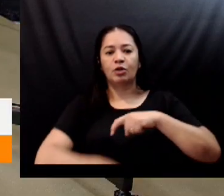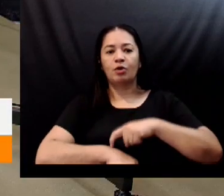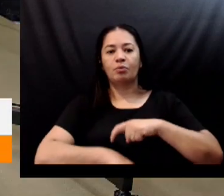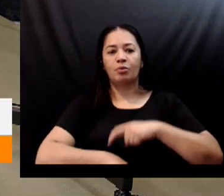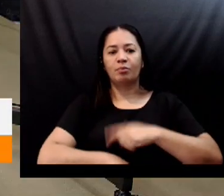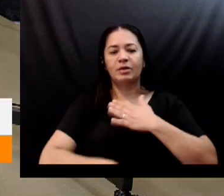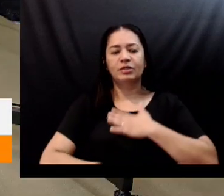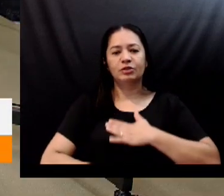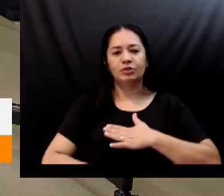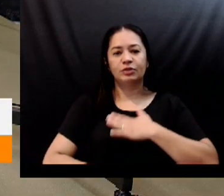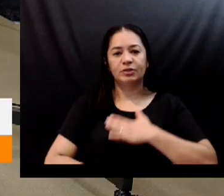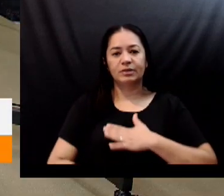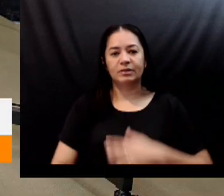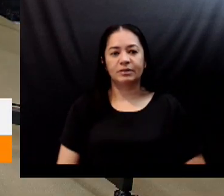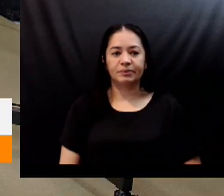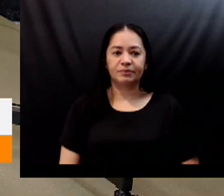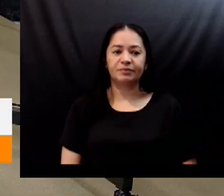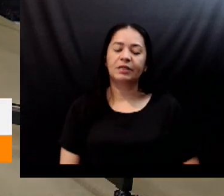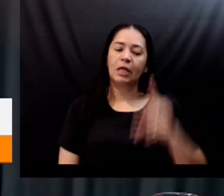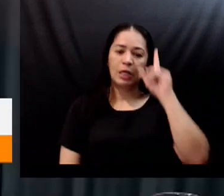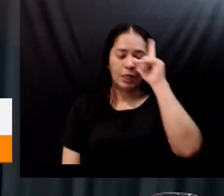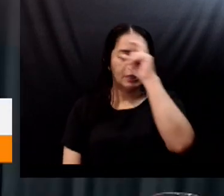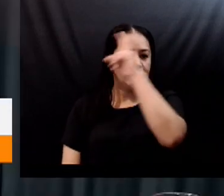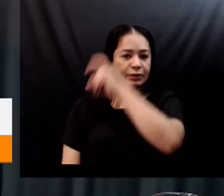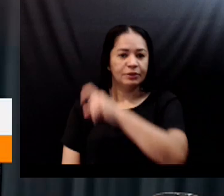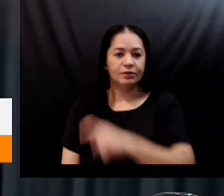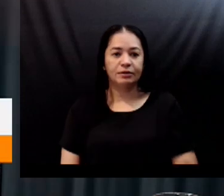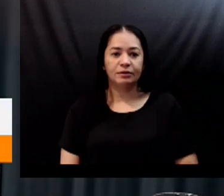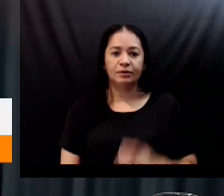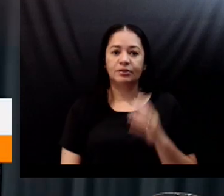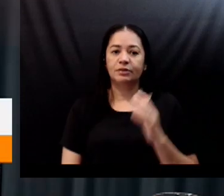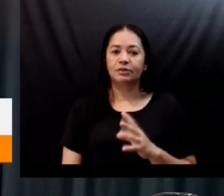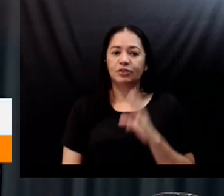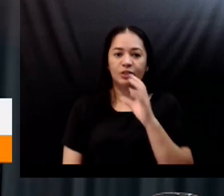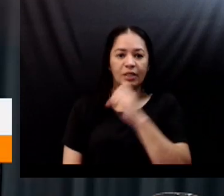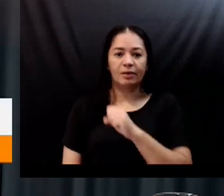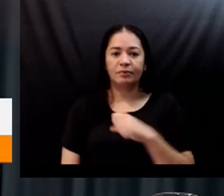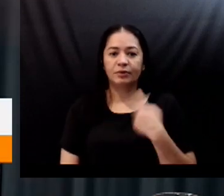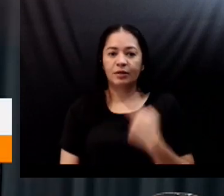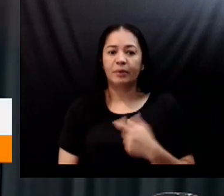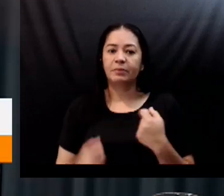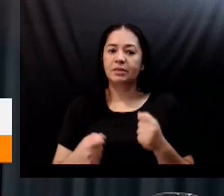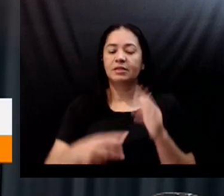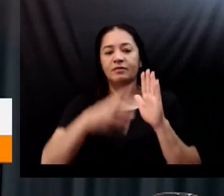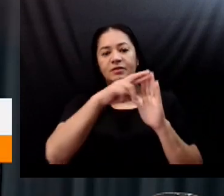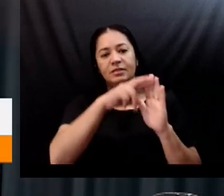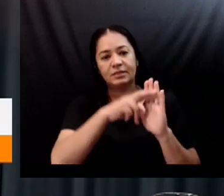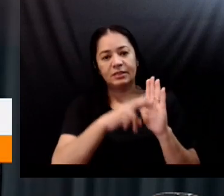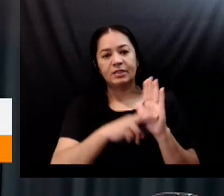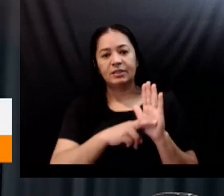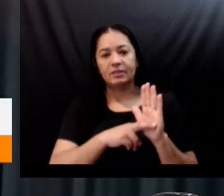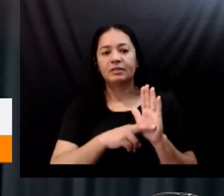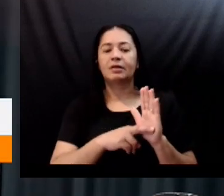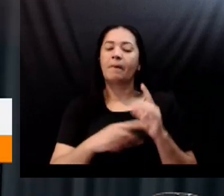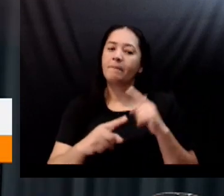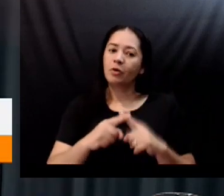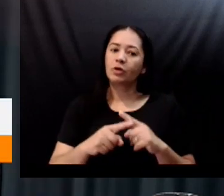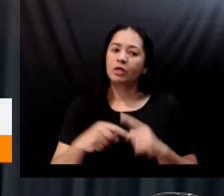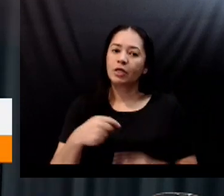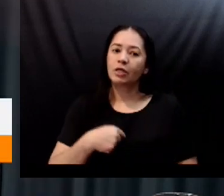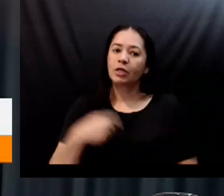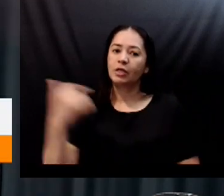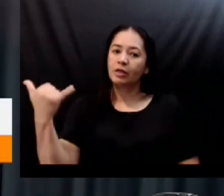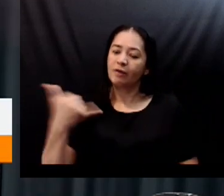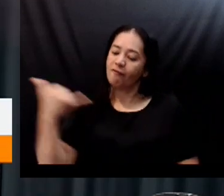De É difícil, é não é? difícil. De imediato, Ruby, a gente tem que fazer por regra. Regra, Fazer exato. porque eu ouvi a Ana Júlia e a